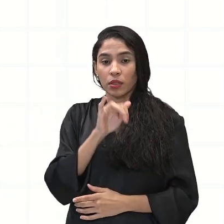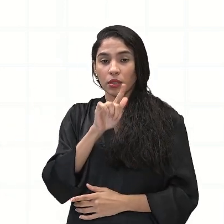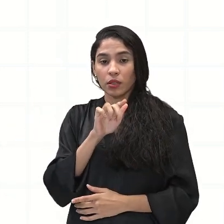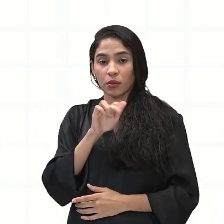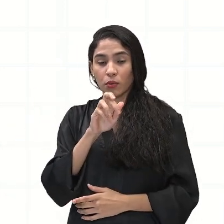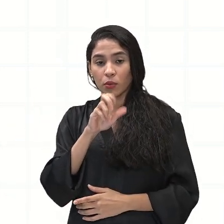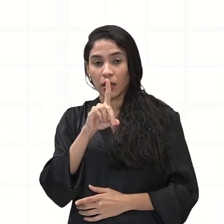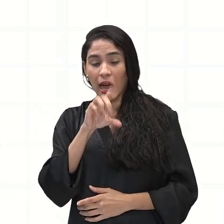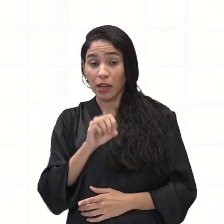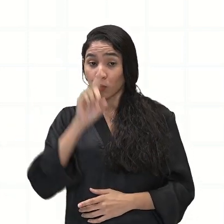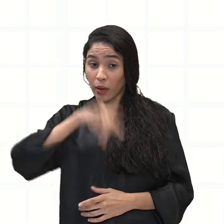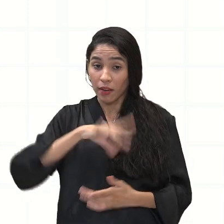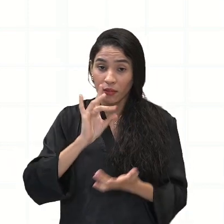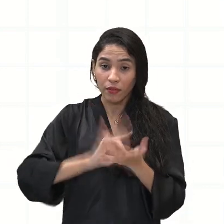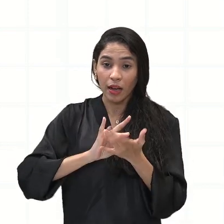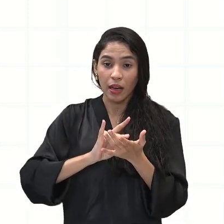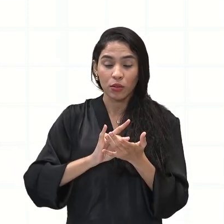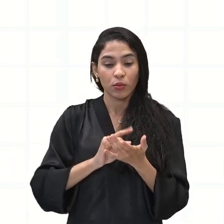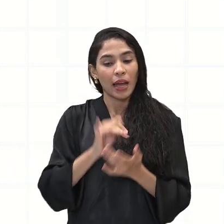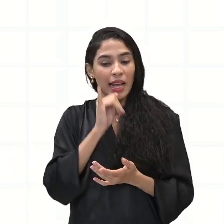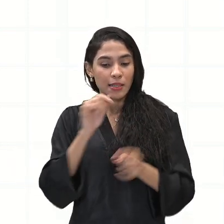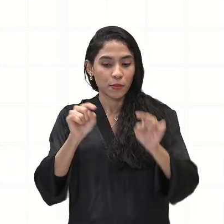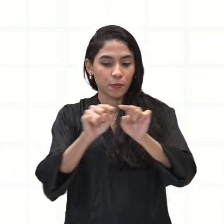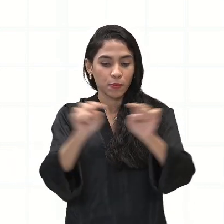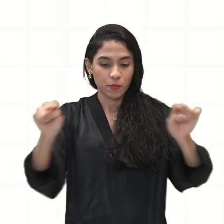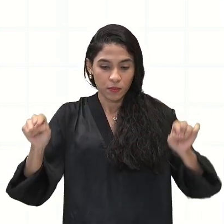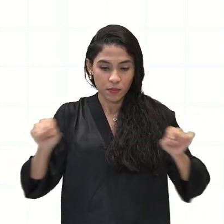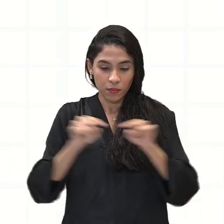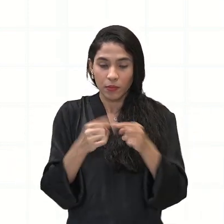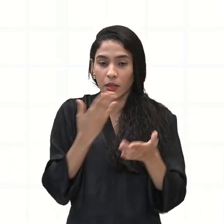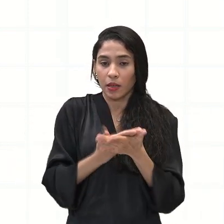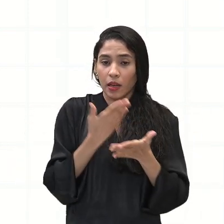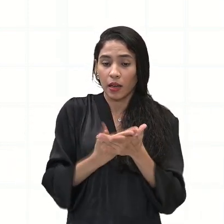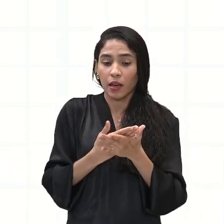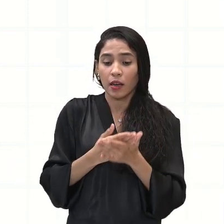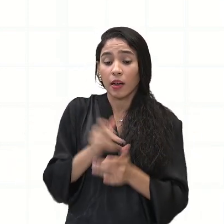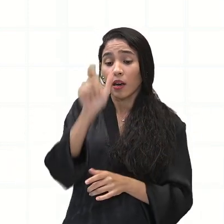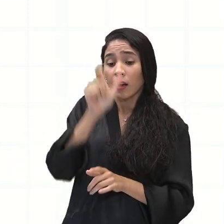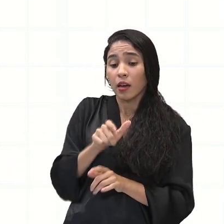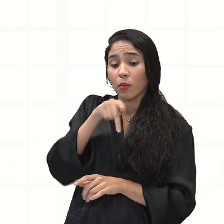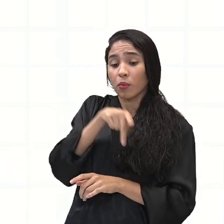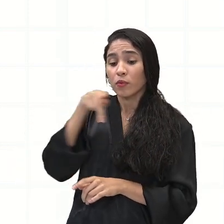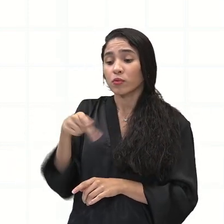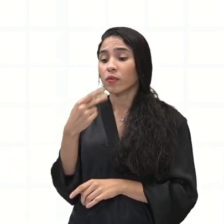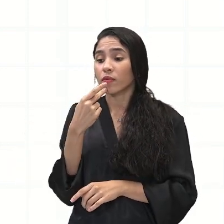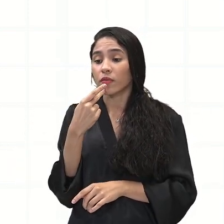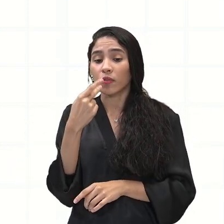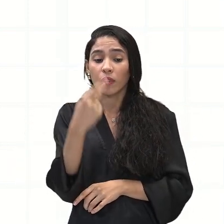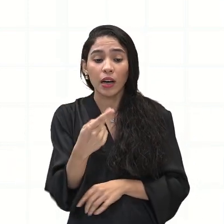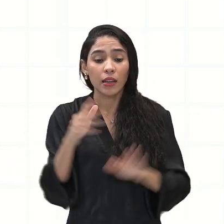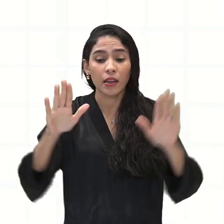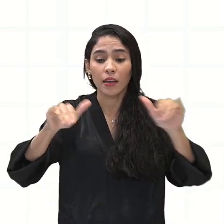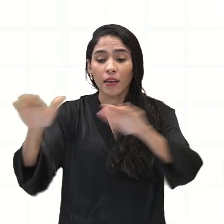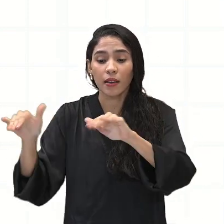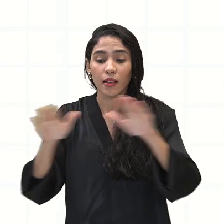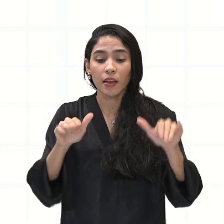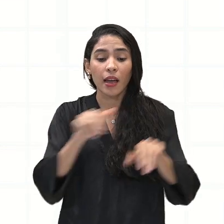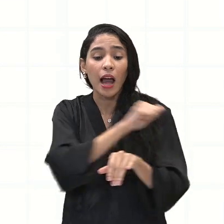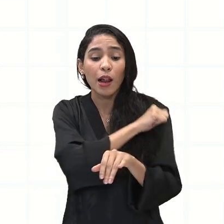contexto real. Estamos em sala de aula e o professor fala, ou a professora,